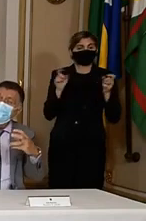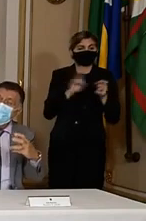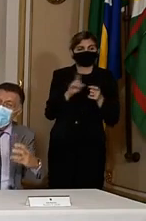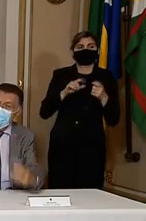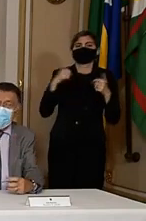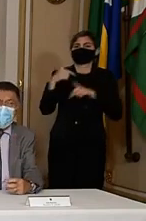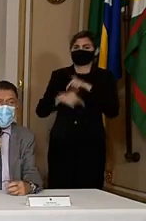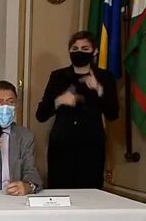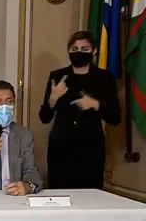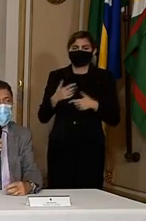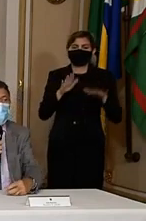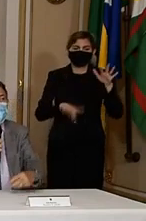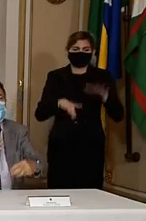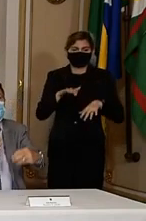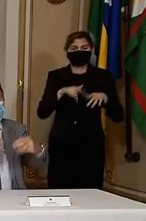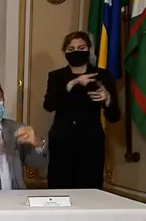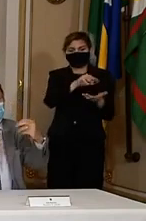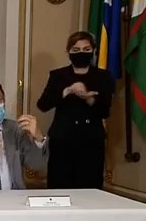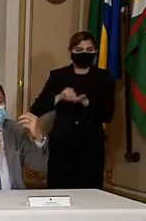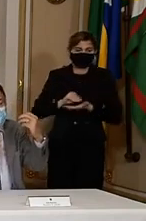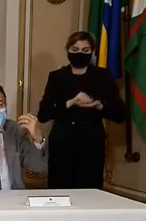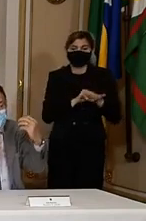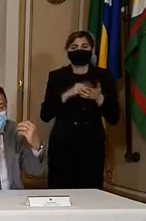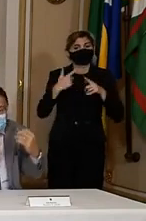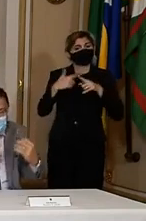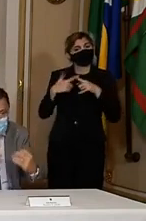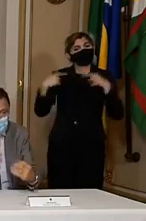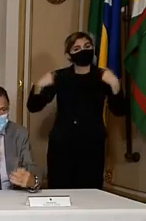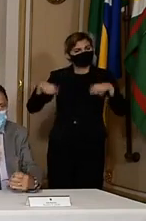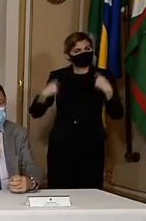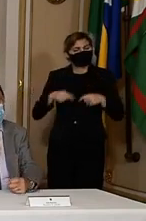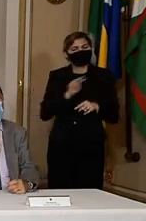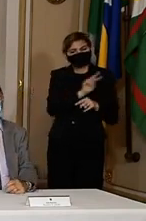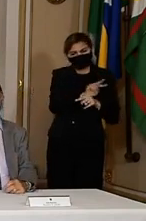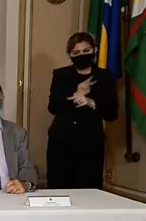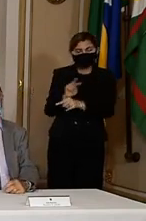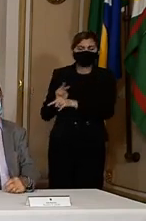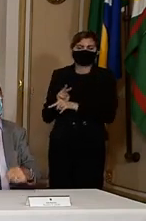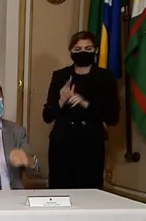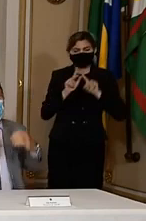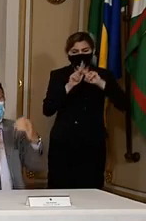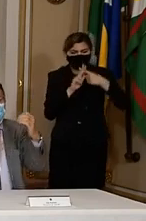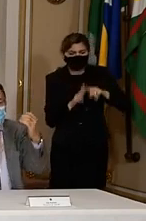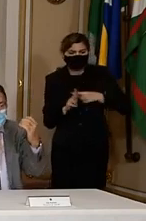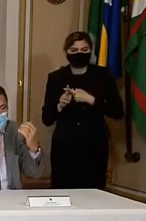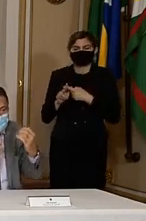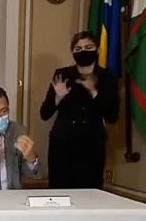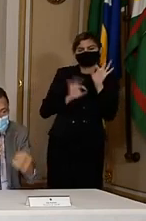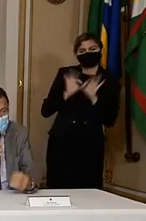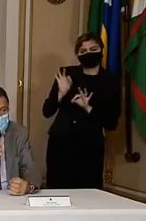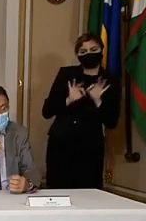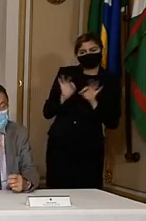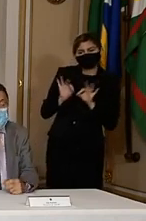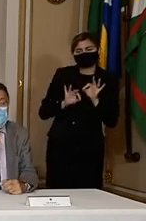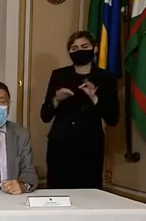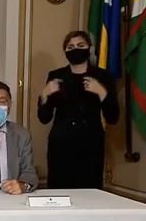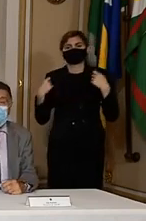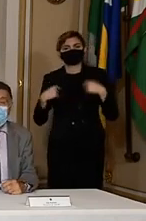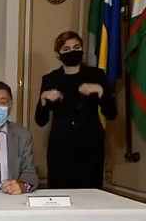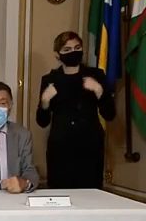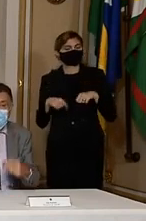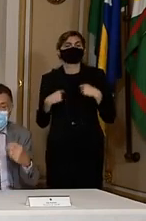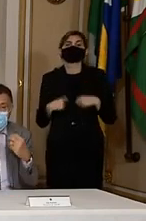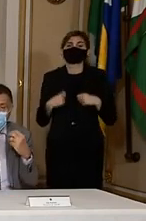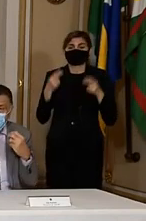funcionando em forma precária com que o sistema precisa ser gelado manutenção precisa que